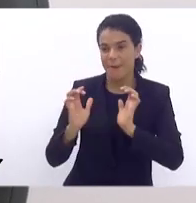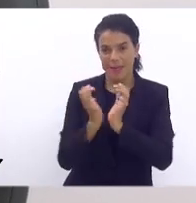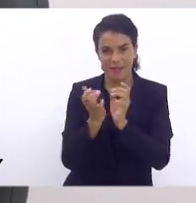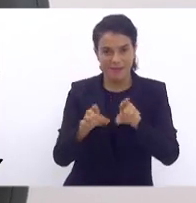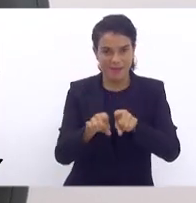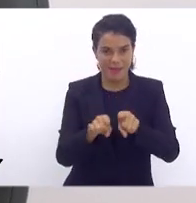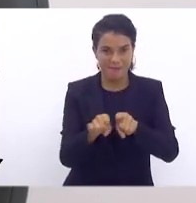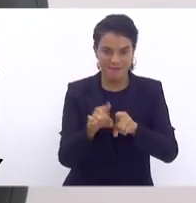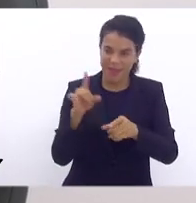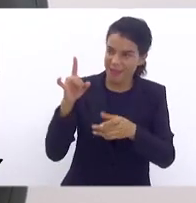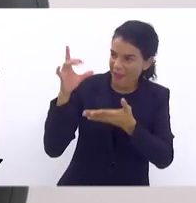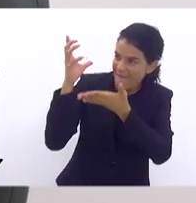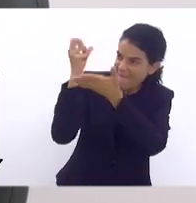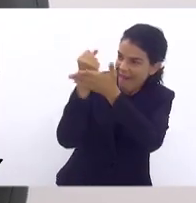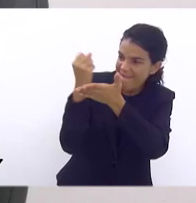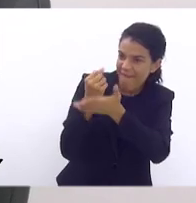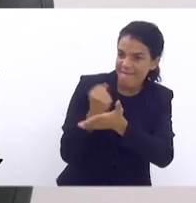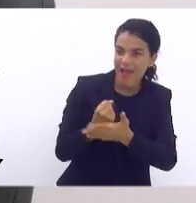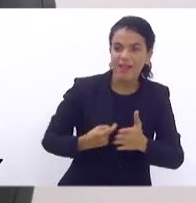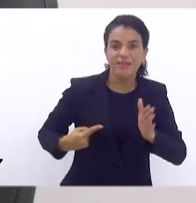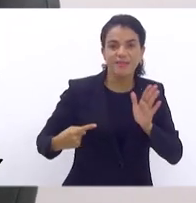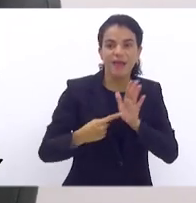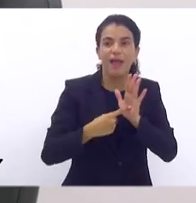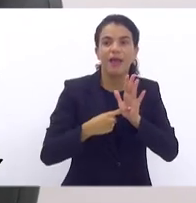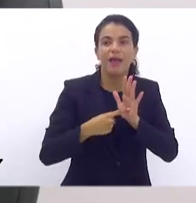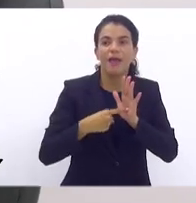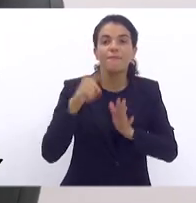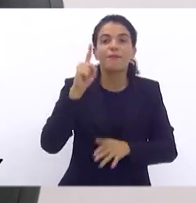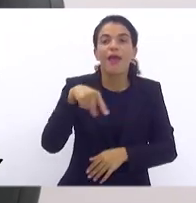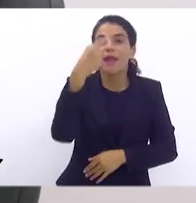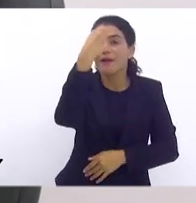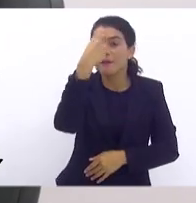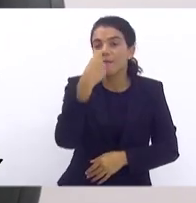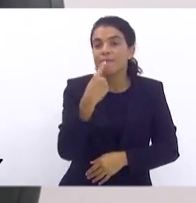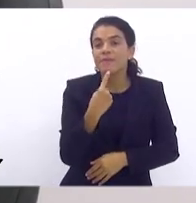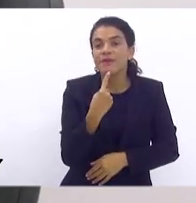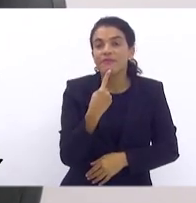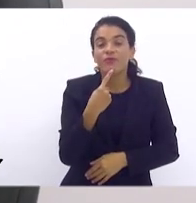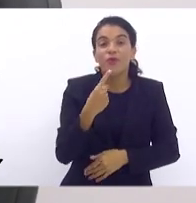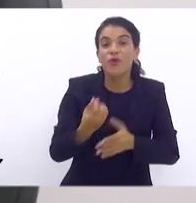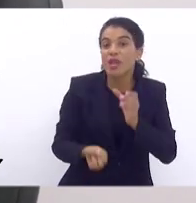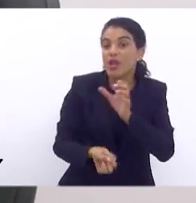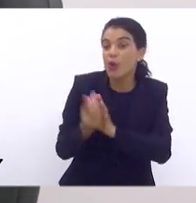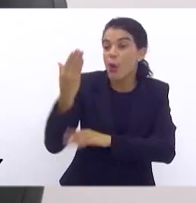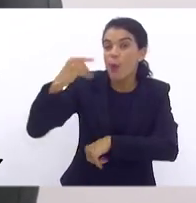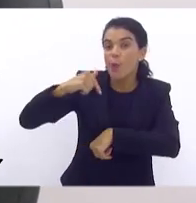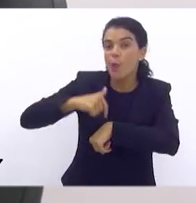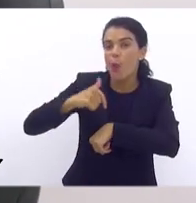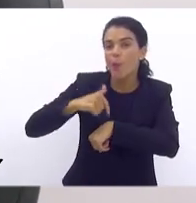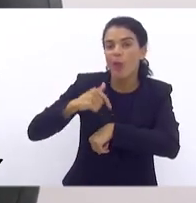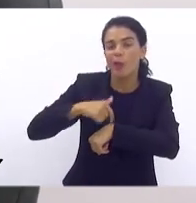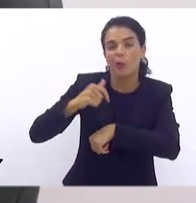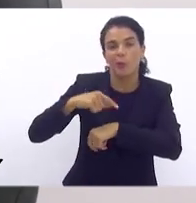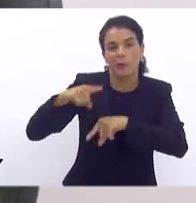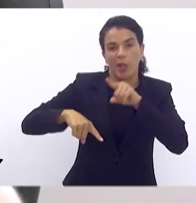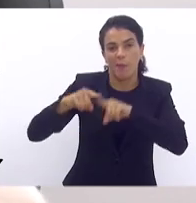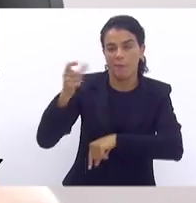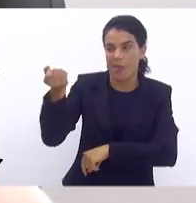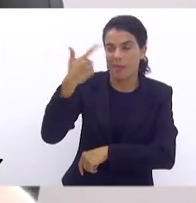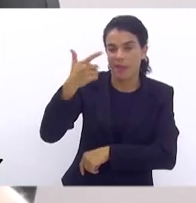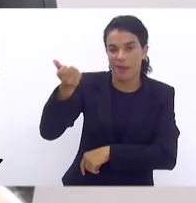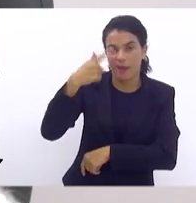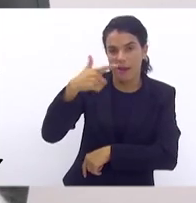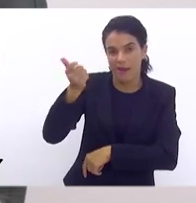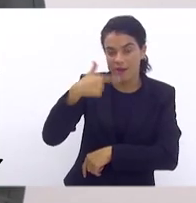pegou para a gente fazer uma denúncia todos eram perfis que criaram naquele momento só para me xingar